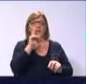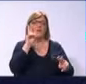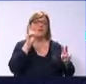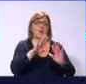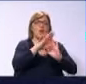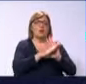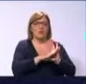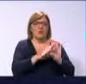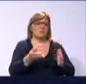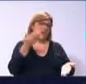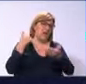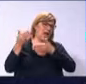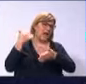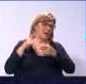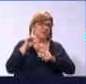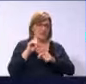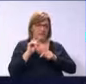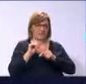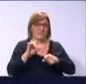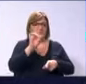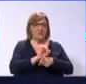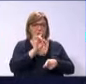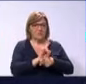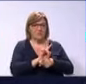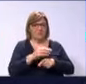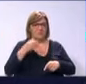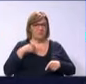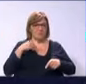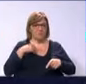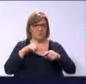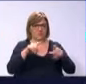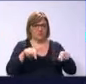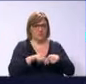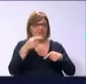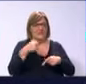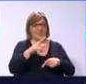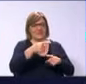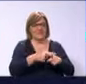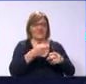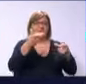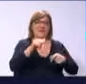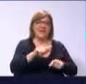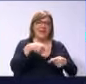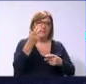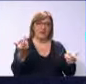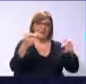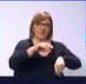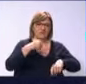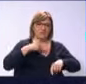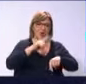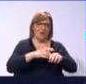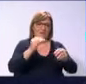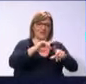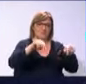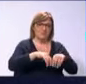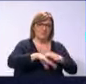programas anteriores e e nesse caso a extinção desse mesmo os passos que ele entrasse eu fiquei por aqui amanhã voltamos à mesma hora com mais